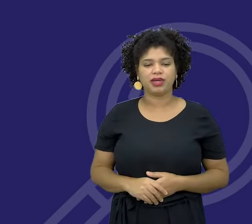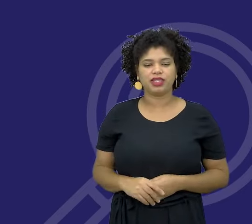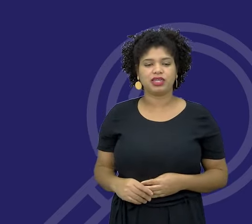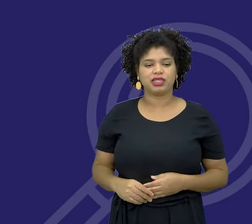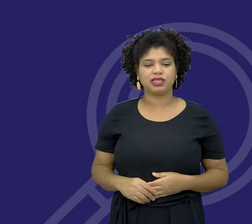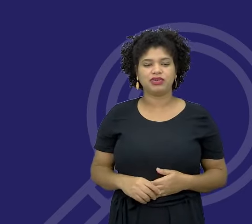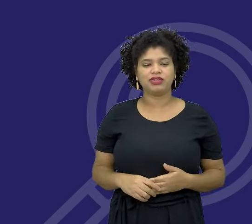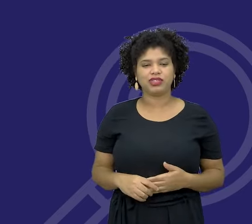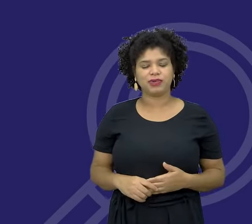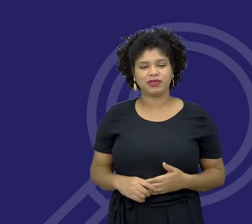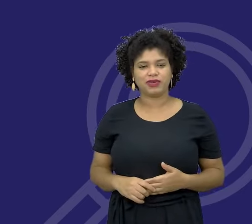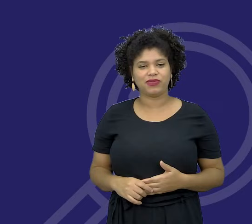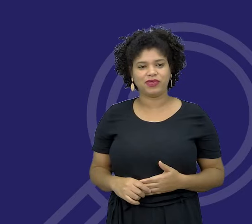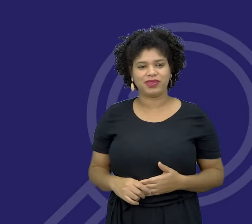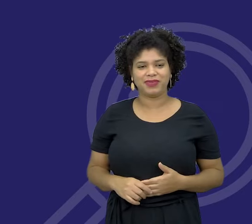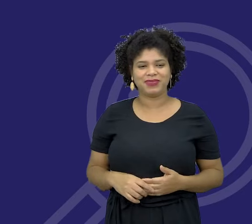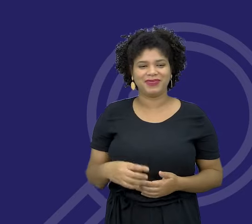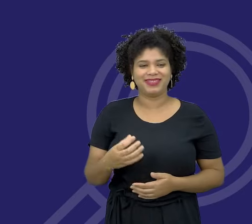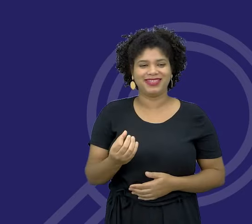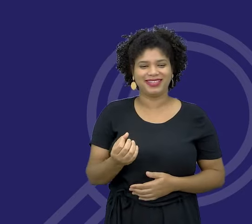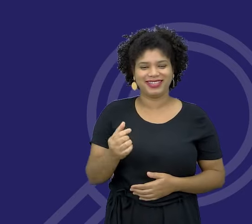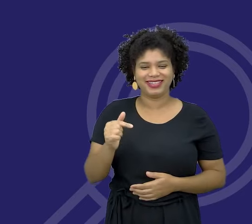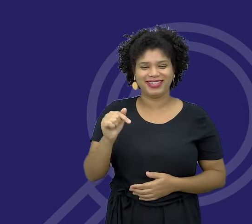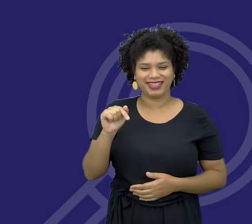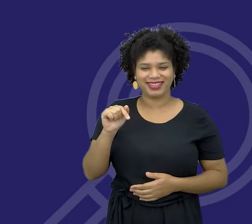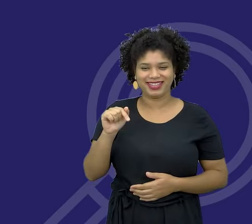que ambas as questões, elas estão